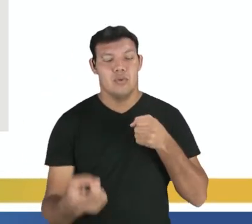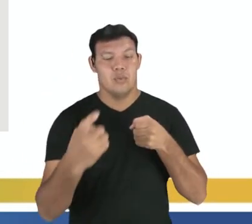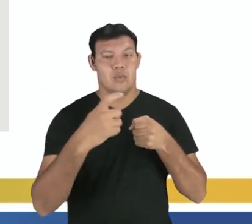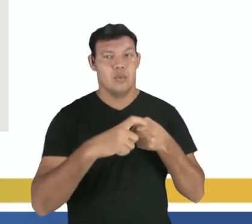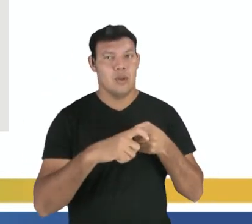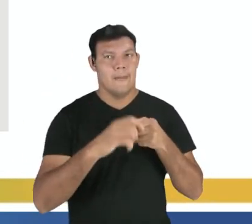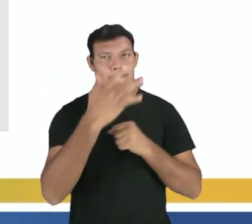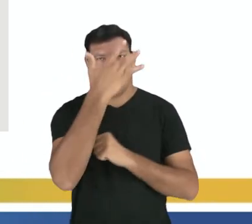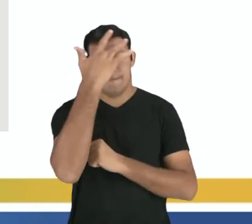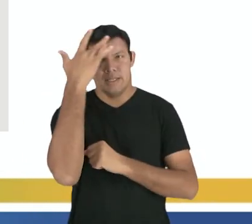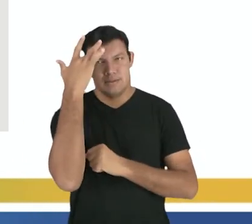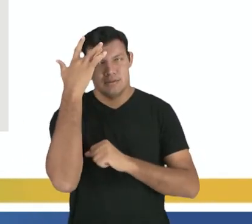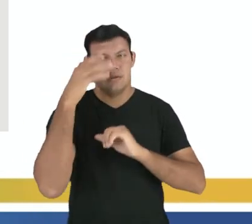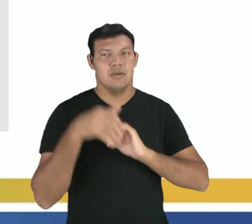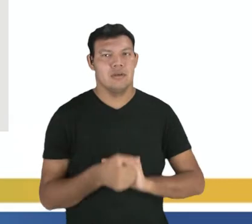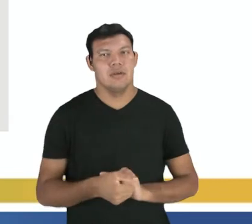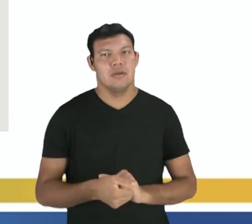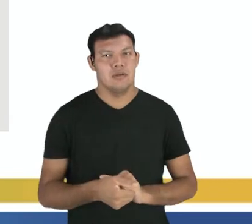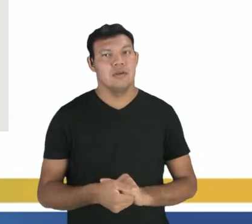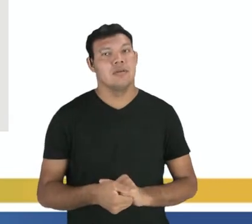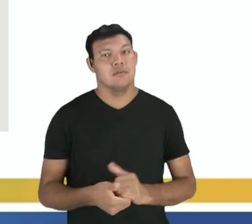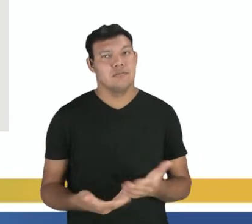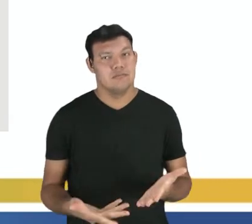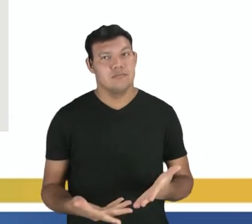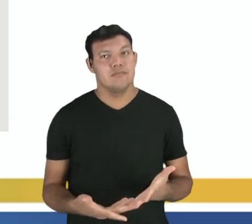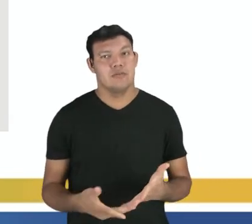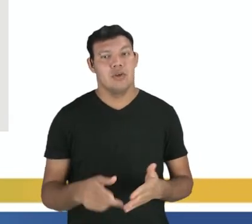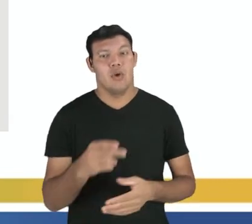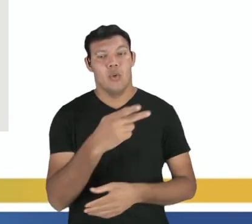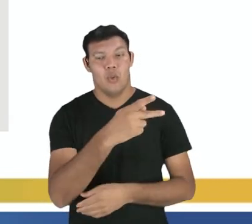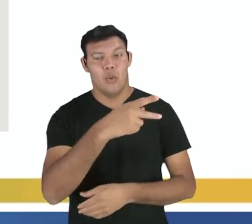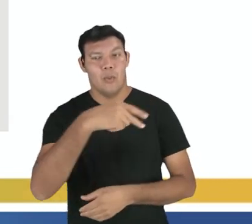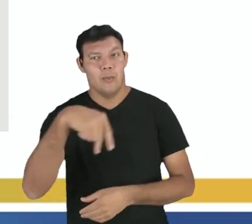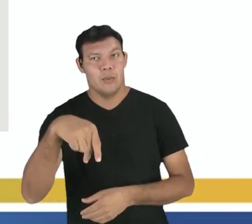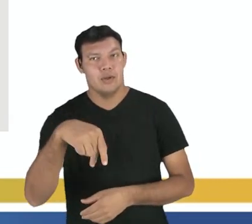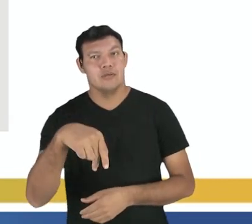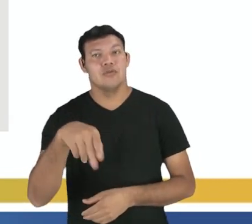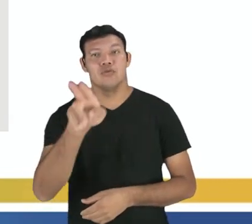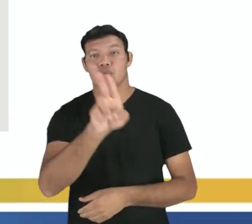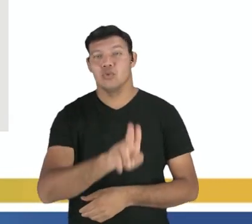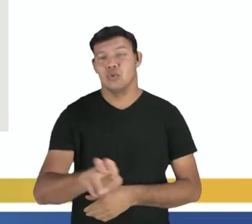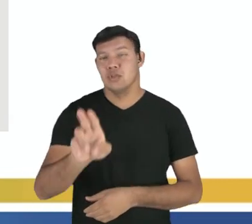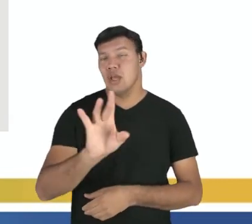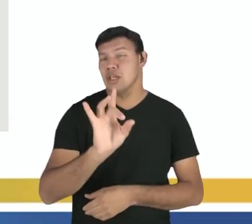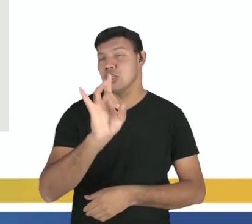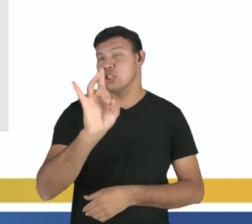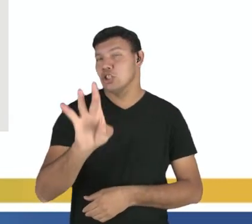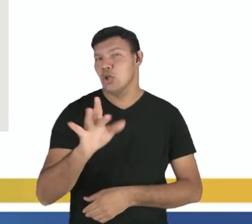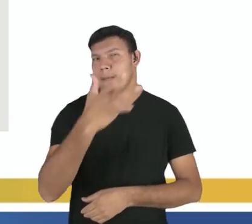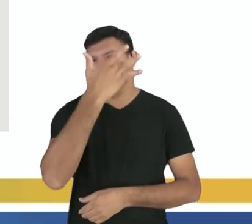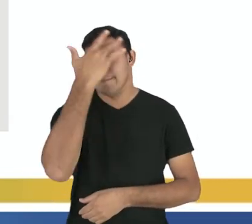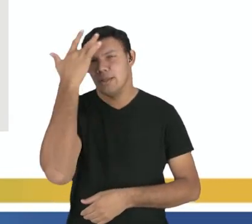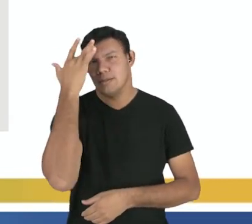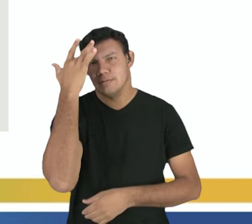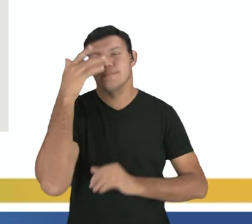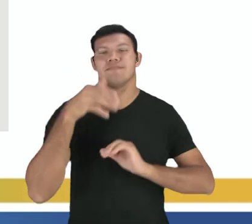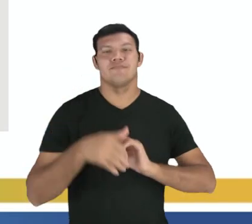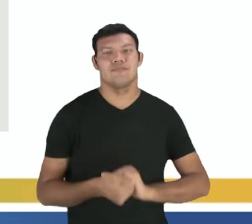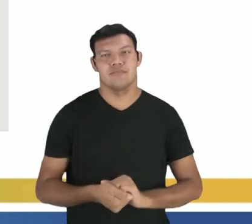retomar pessoa. Obrigatoriamente, esse pronome, gente, ele só se aplica a pessoas e ele sempre vai